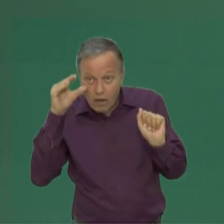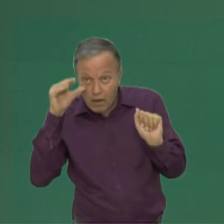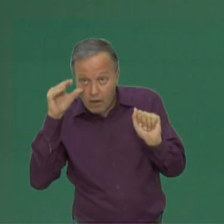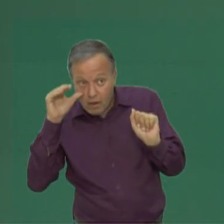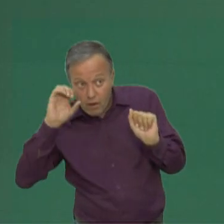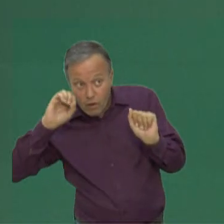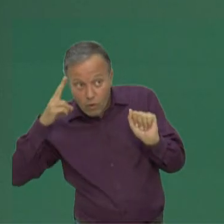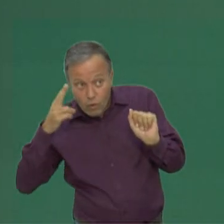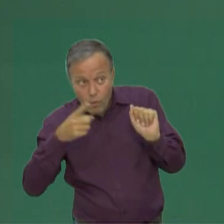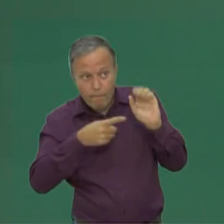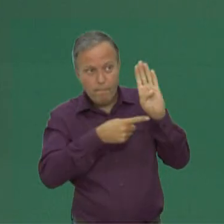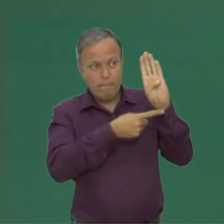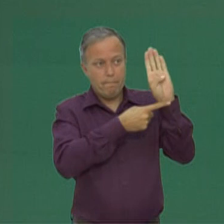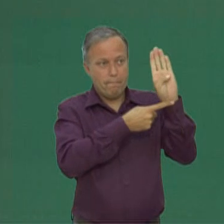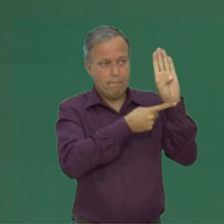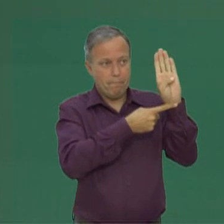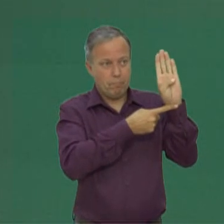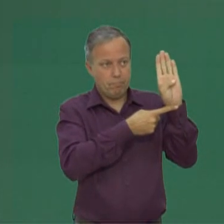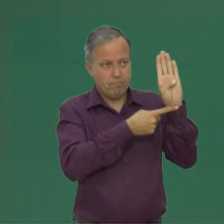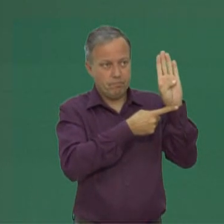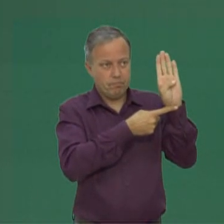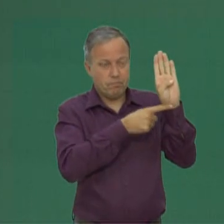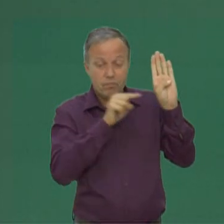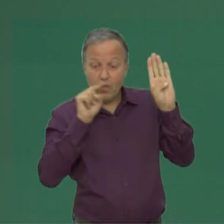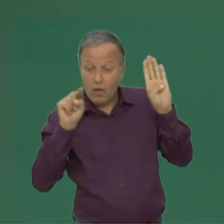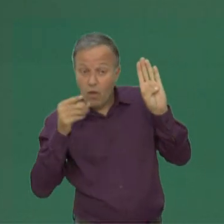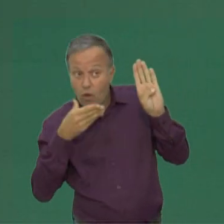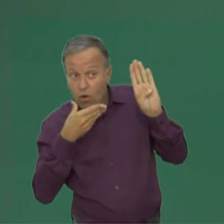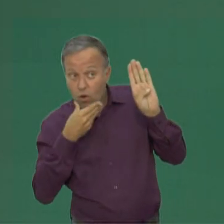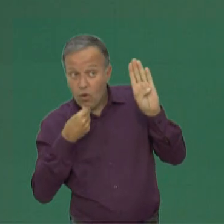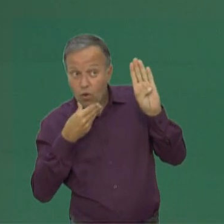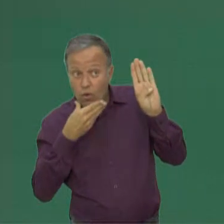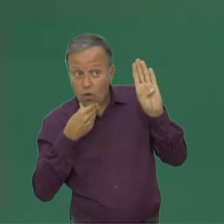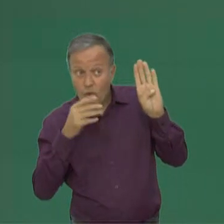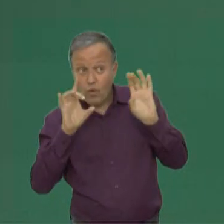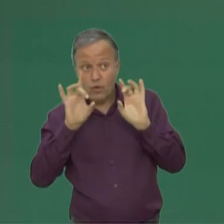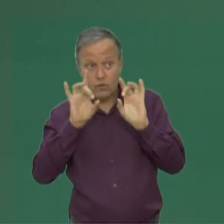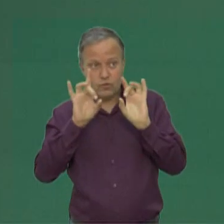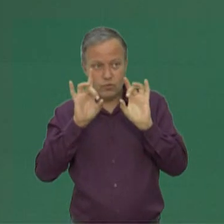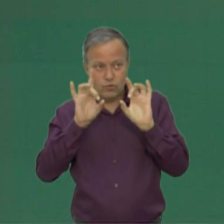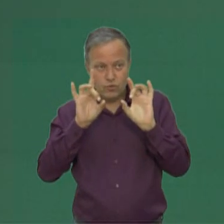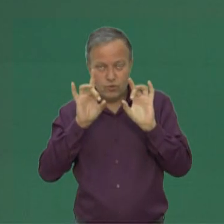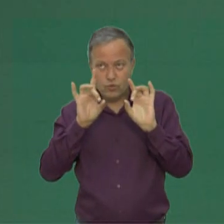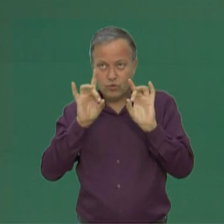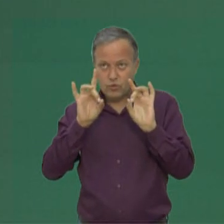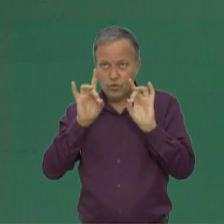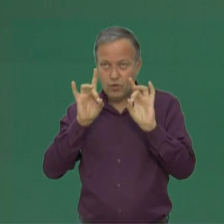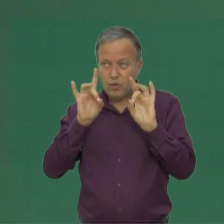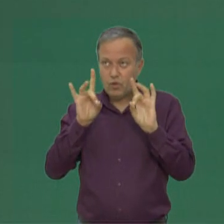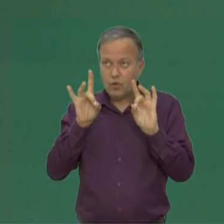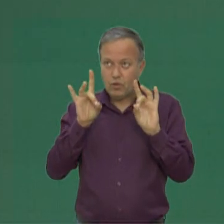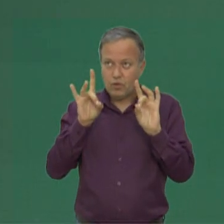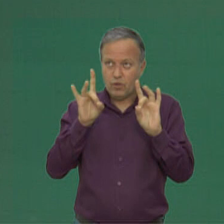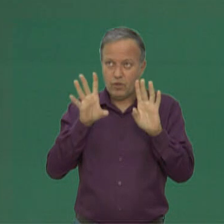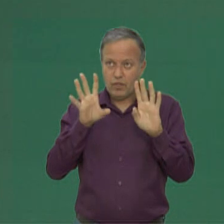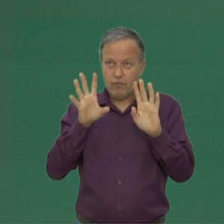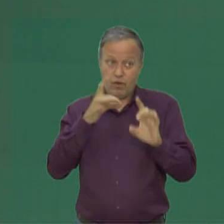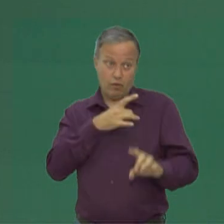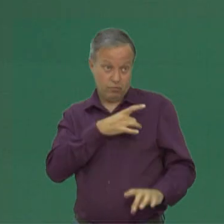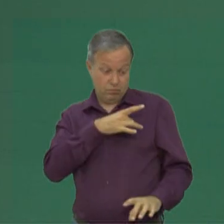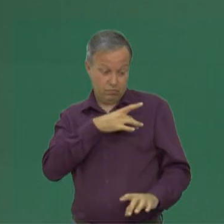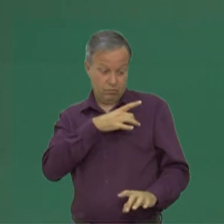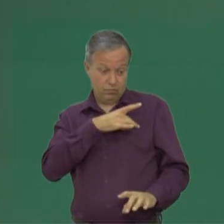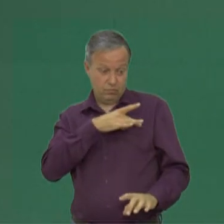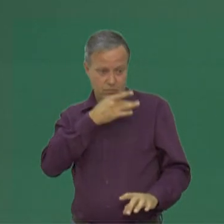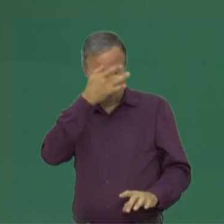curiosidad. Ou la B. Aquele suíço estava sospechando de la actitud del